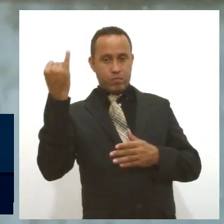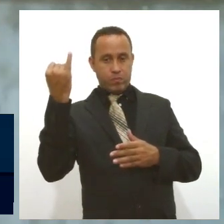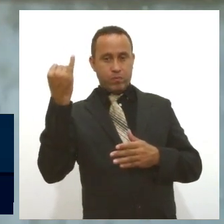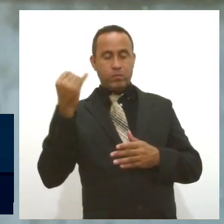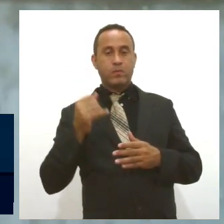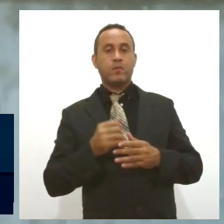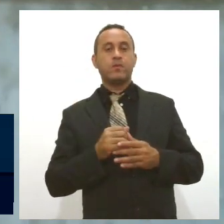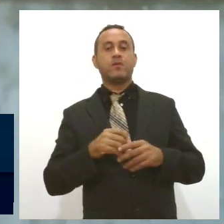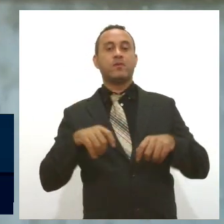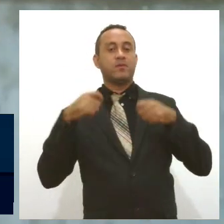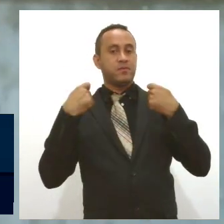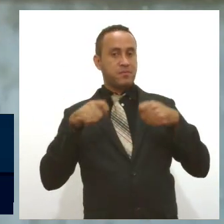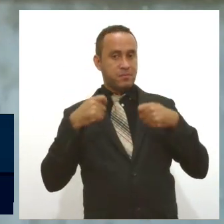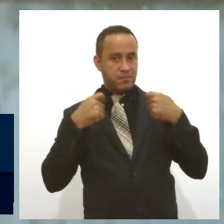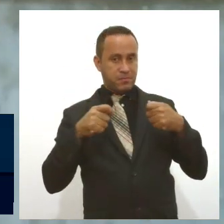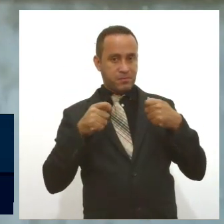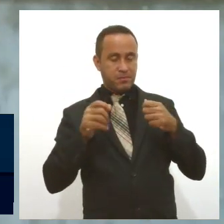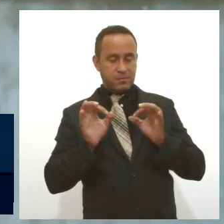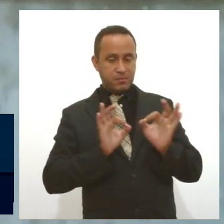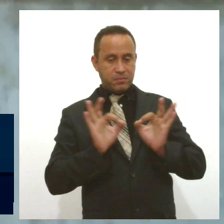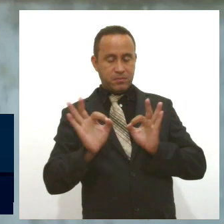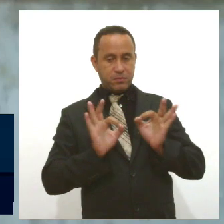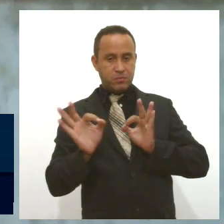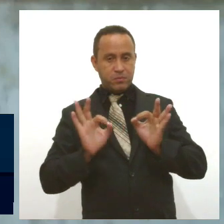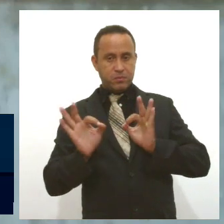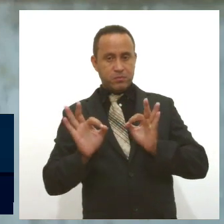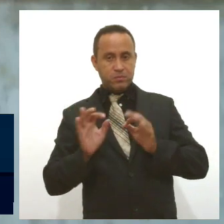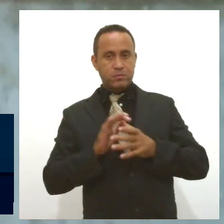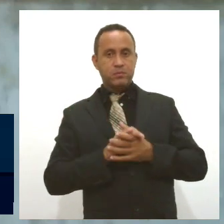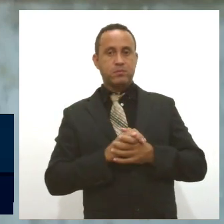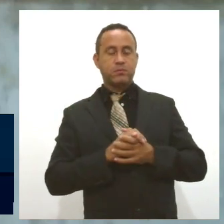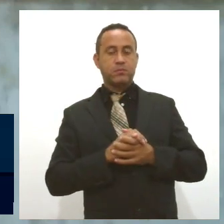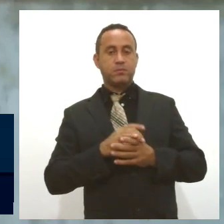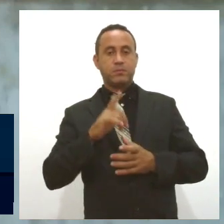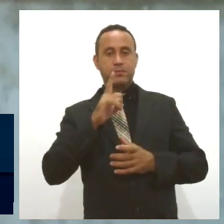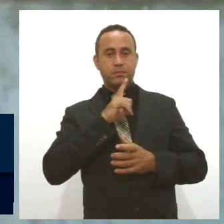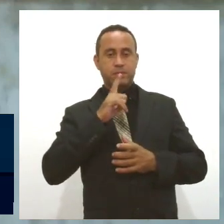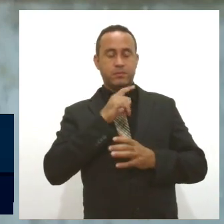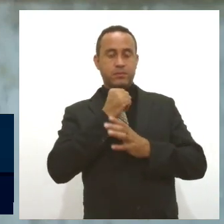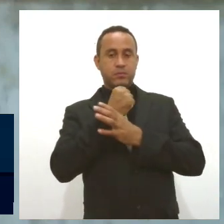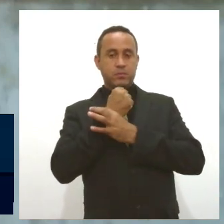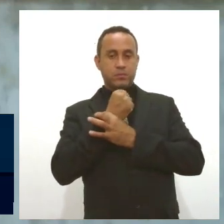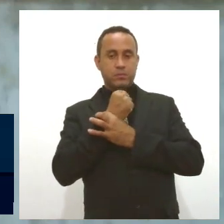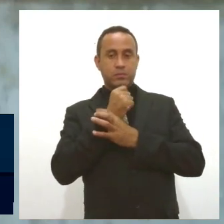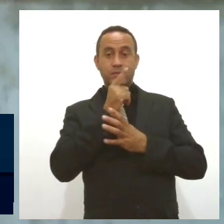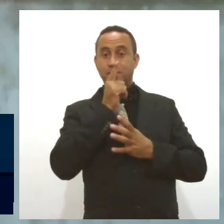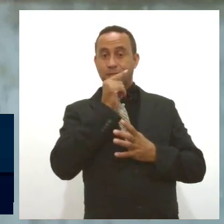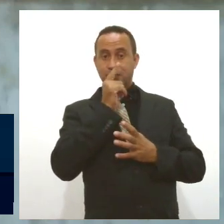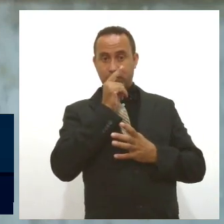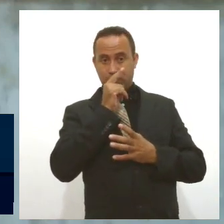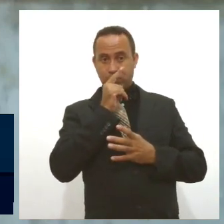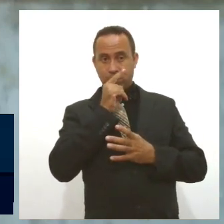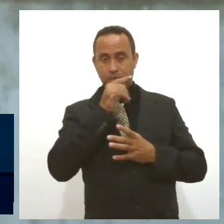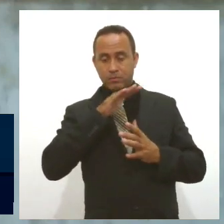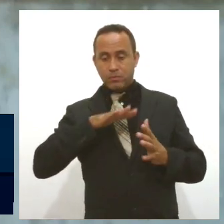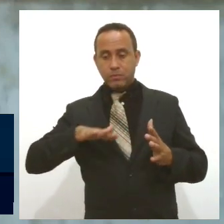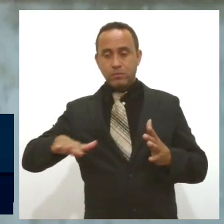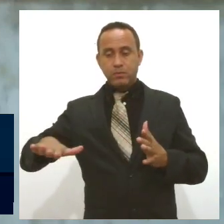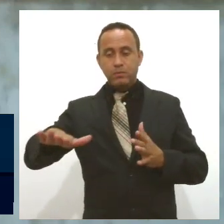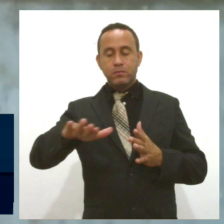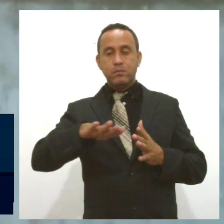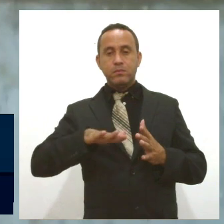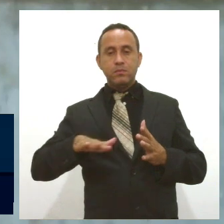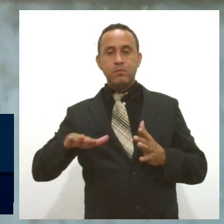cedo ou mais tarde, ela vai precisar ser executada para a gente ter uma segurança hídrica voltada ali para a região sul e